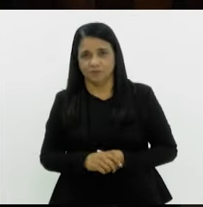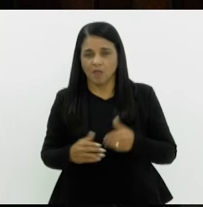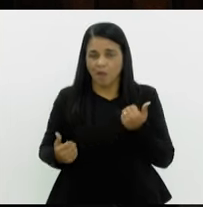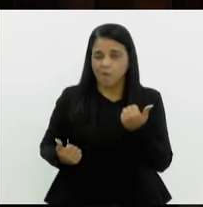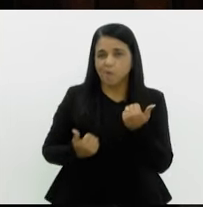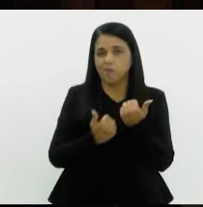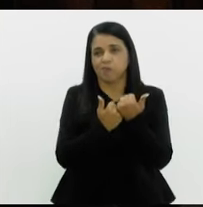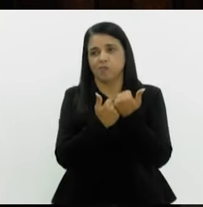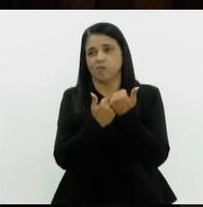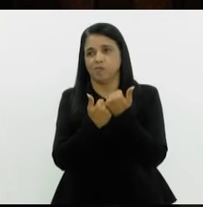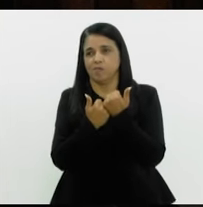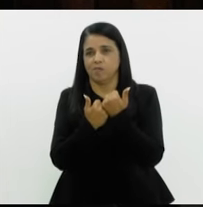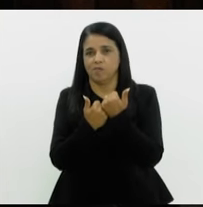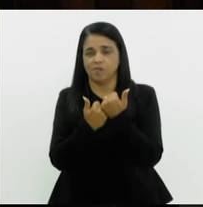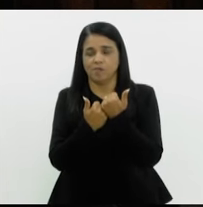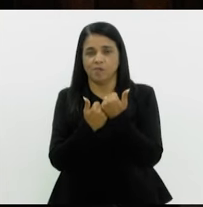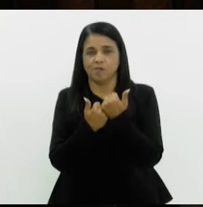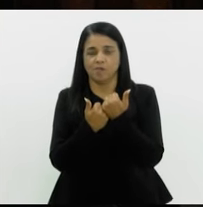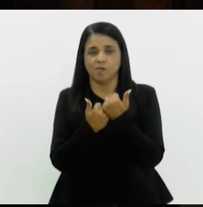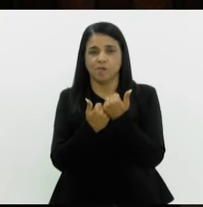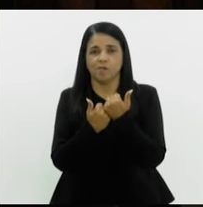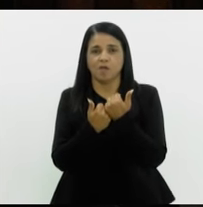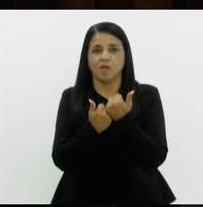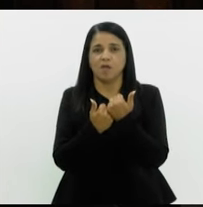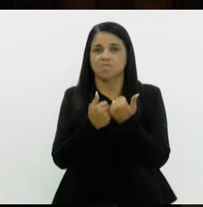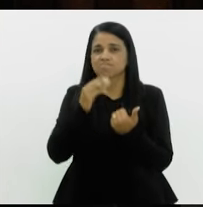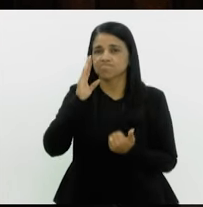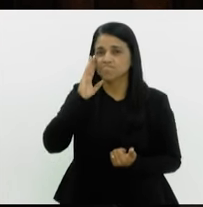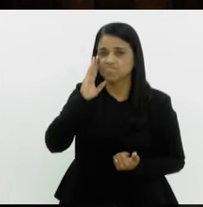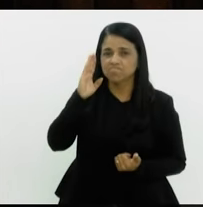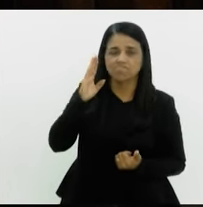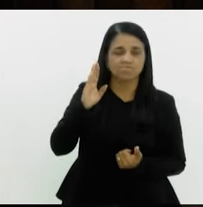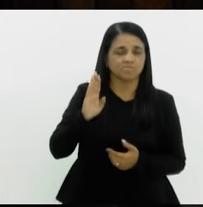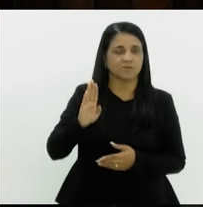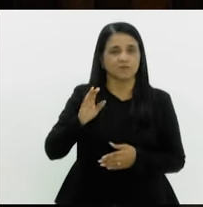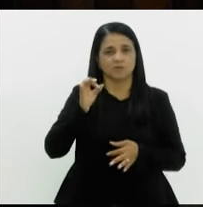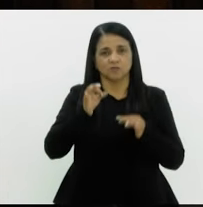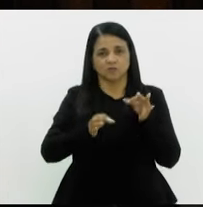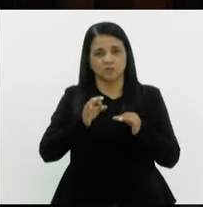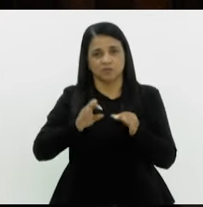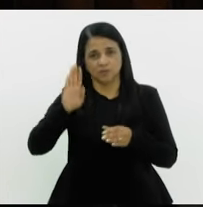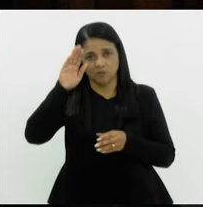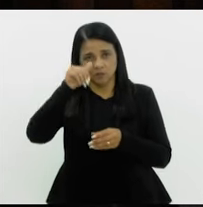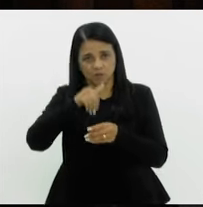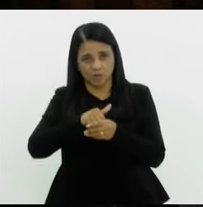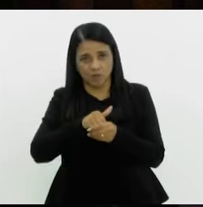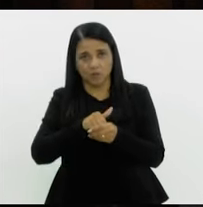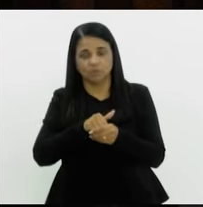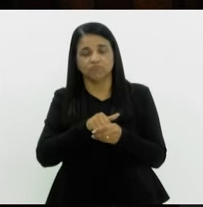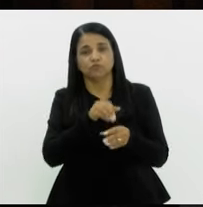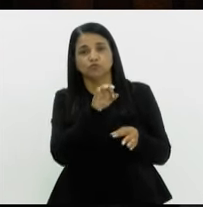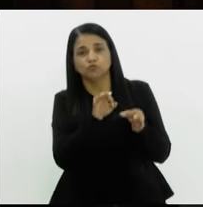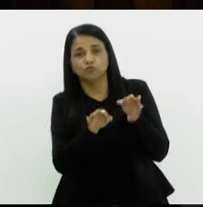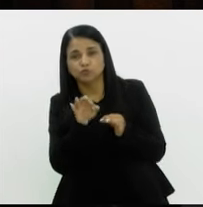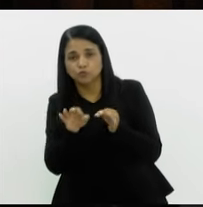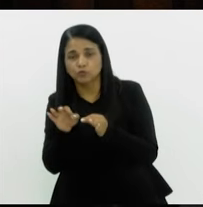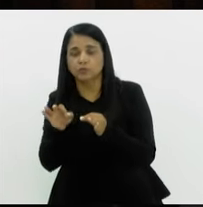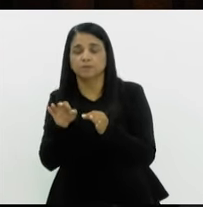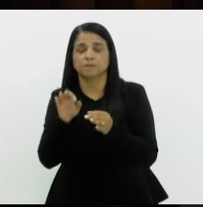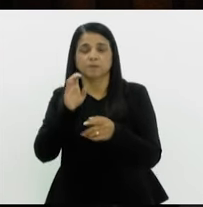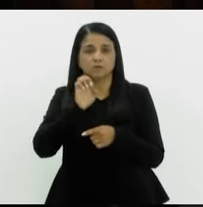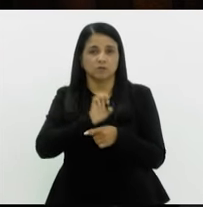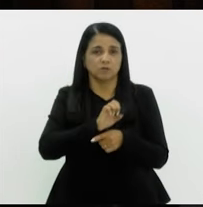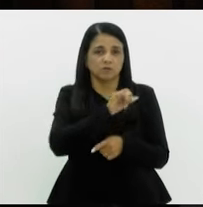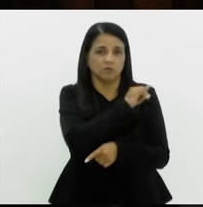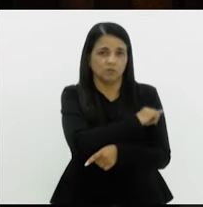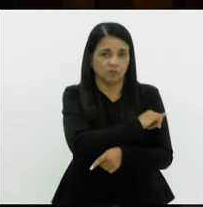apoiados. É fundamental que a Justiça Eleitoral julgue logo esse caso. É fundamental que o Estado do Rio de Janeiro